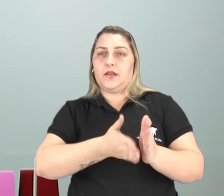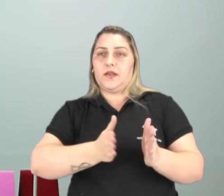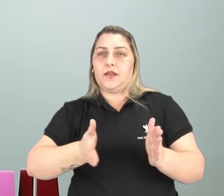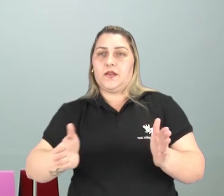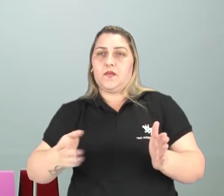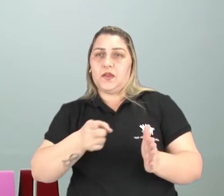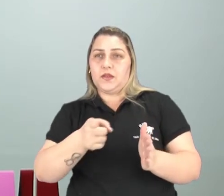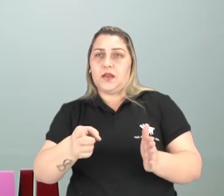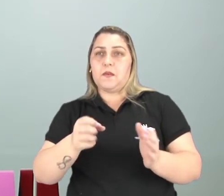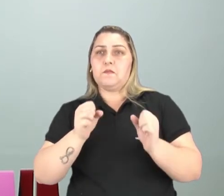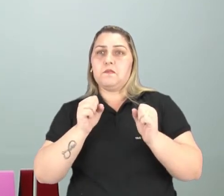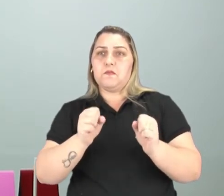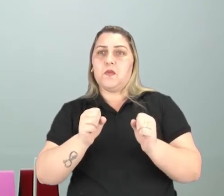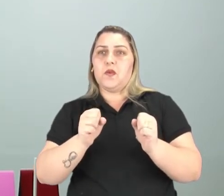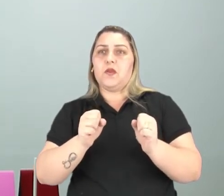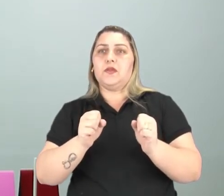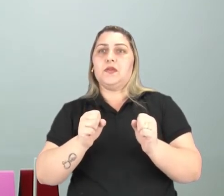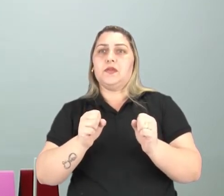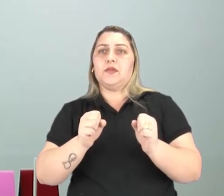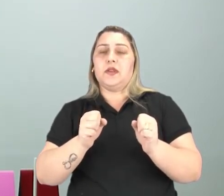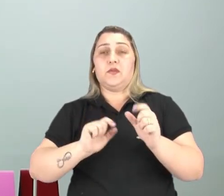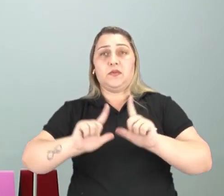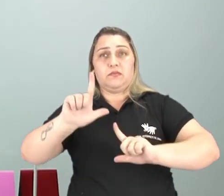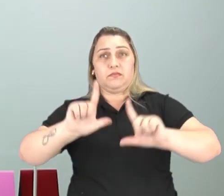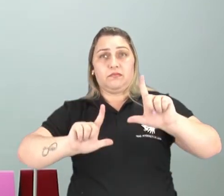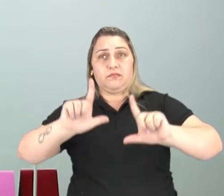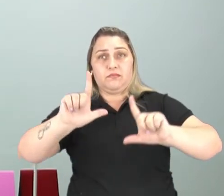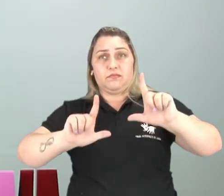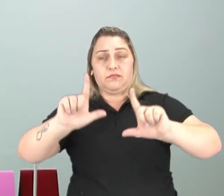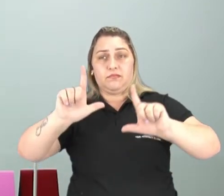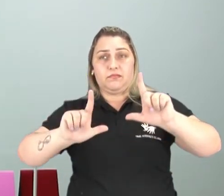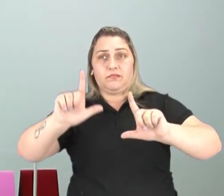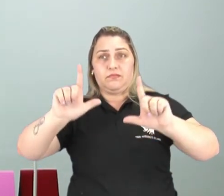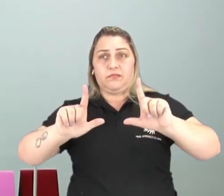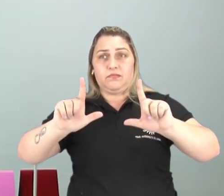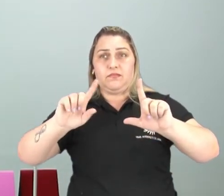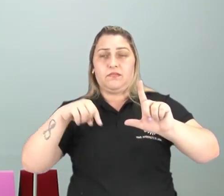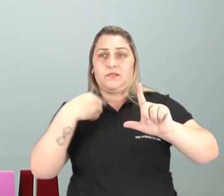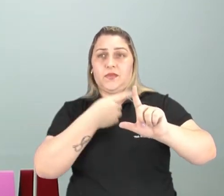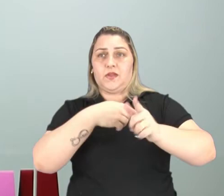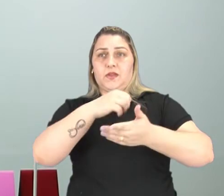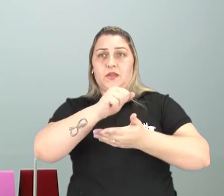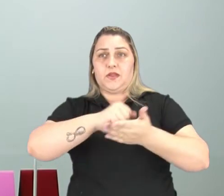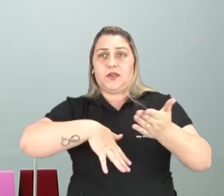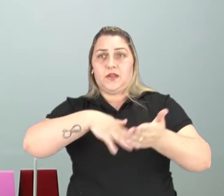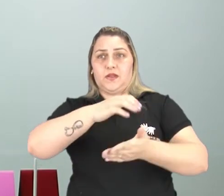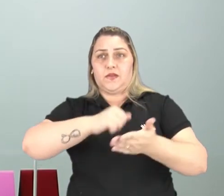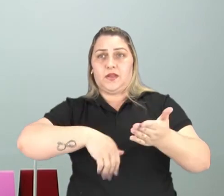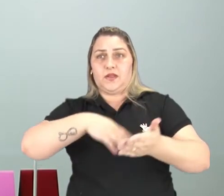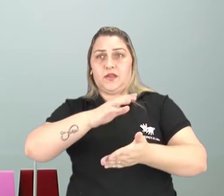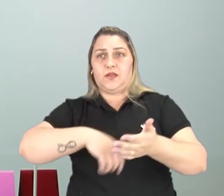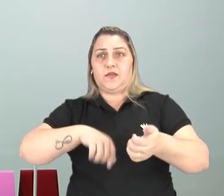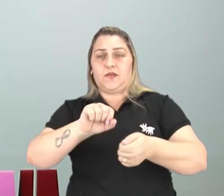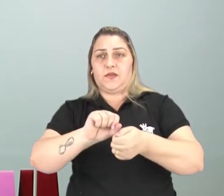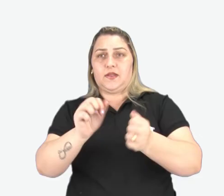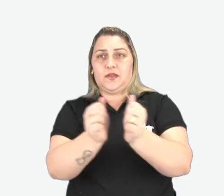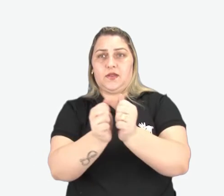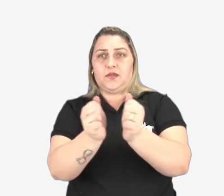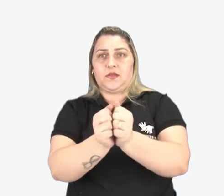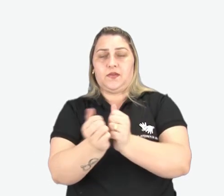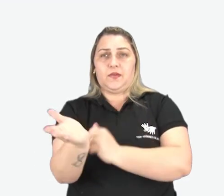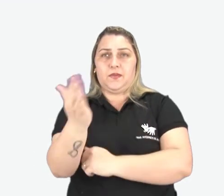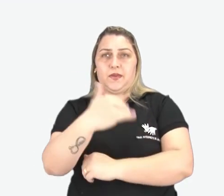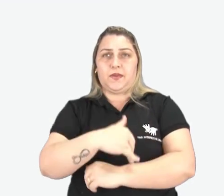coisas sobre sequência você pode acompanhar aí na sua telinha as nossas atividades que vamos fazer